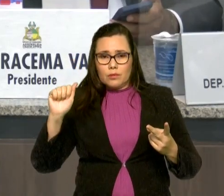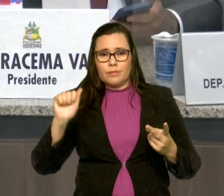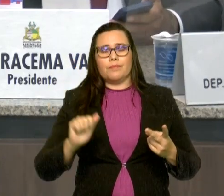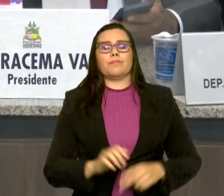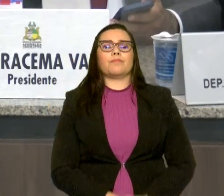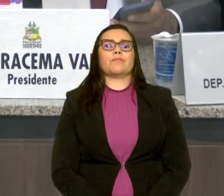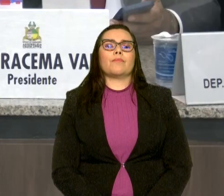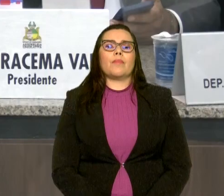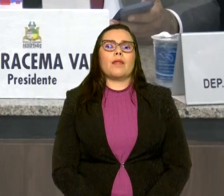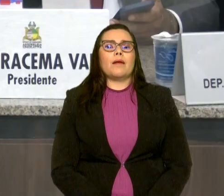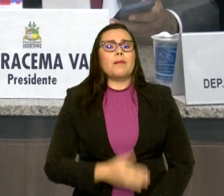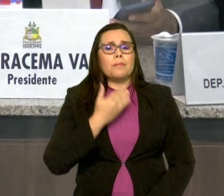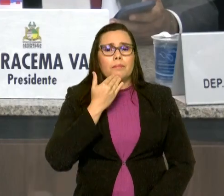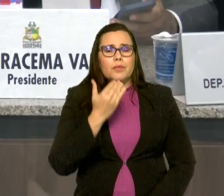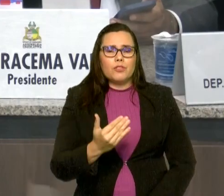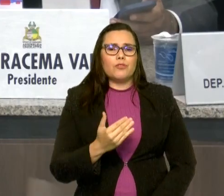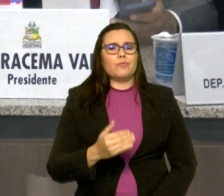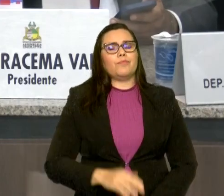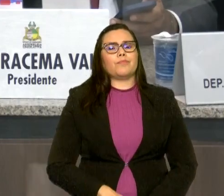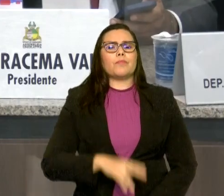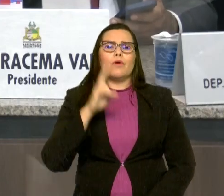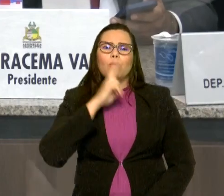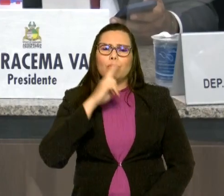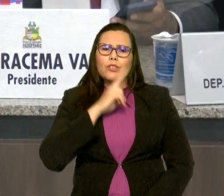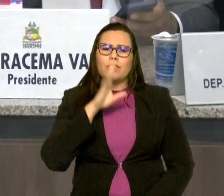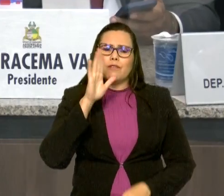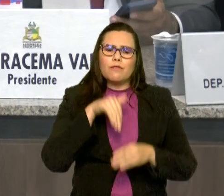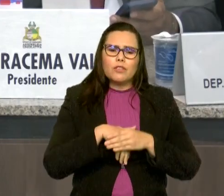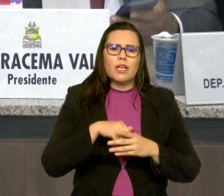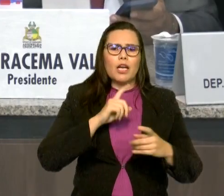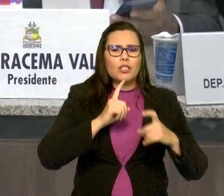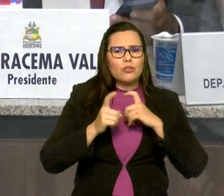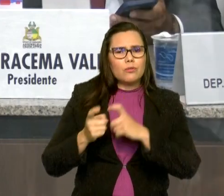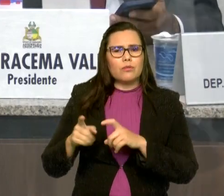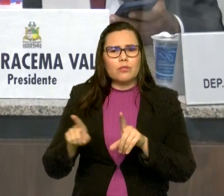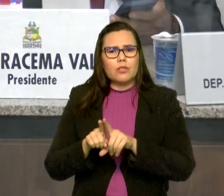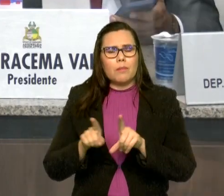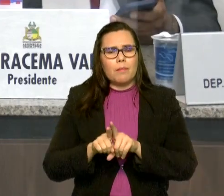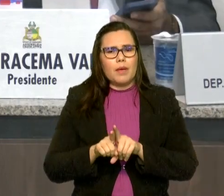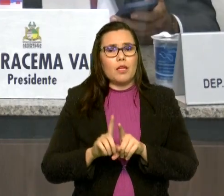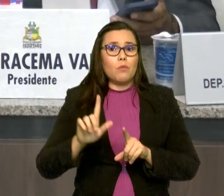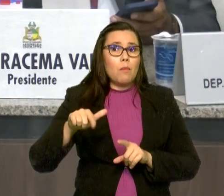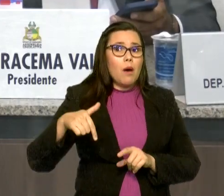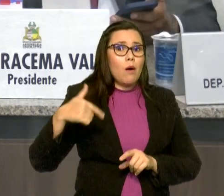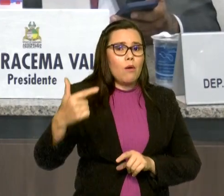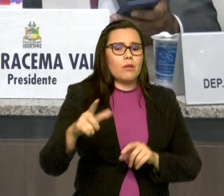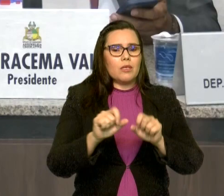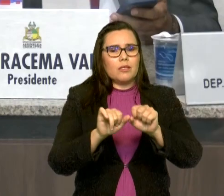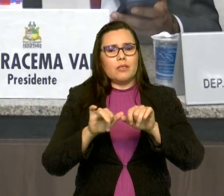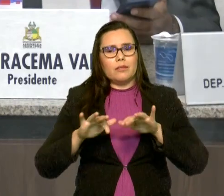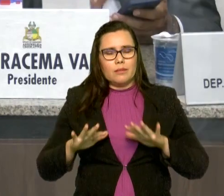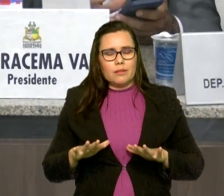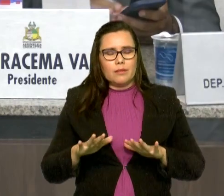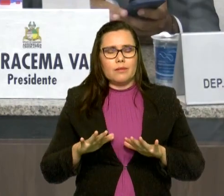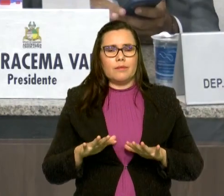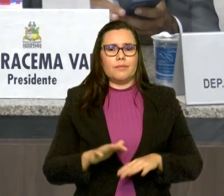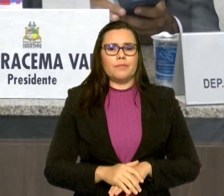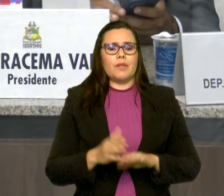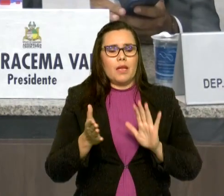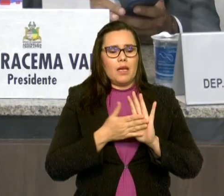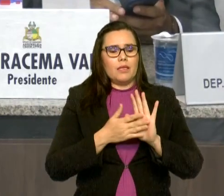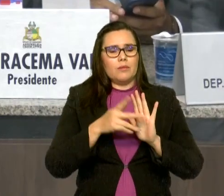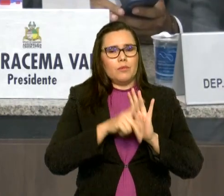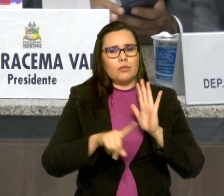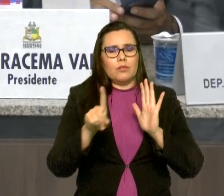de urgência em uma sessão extraordinária, ser realizado logo após a presente sessão, o projeto de